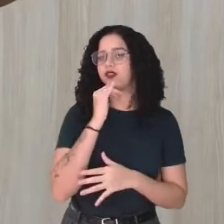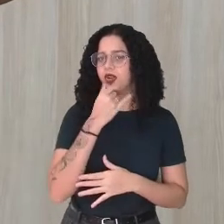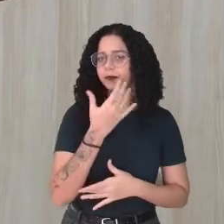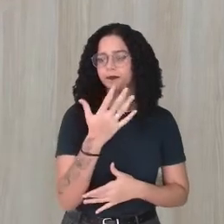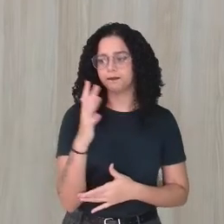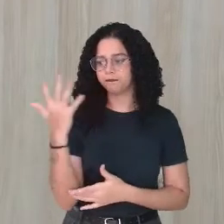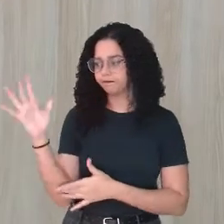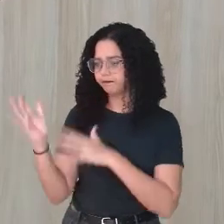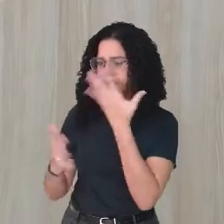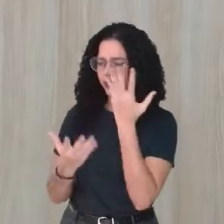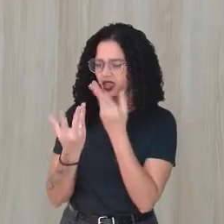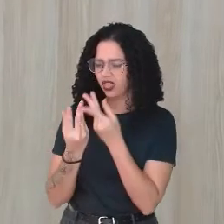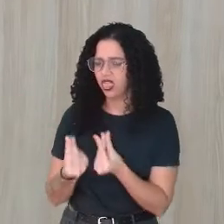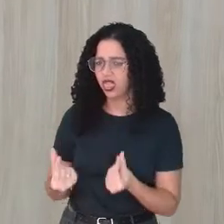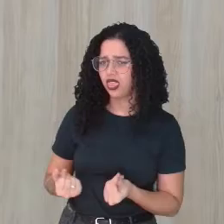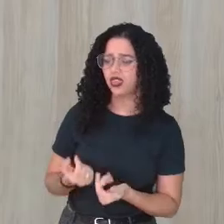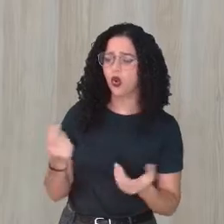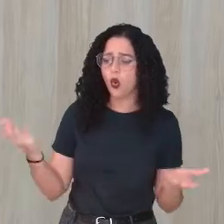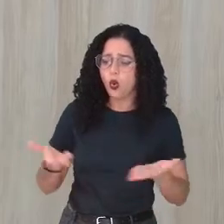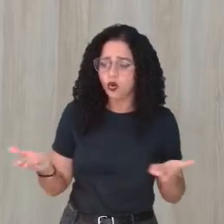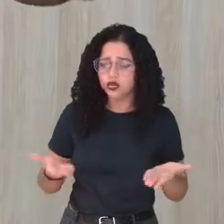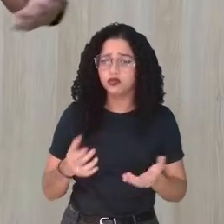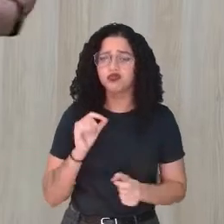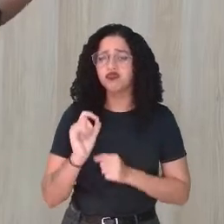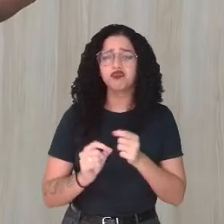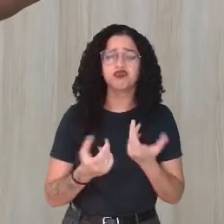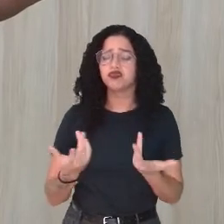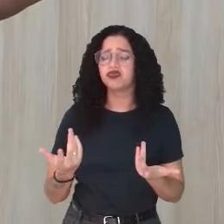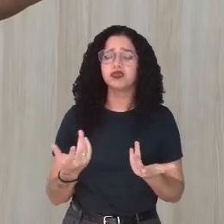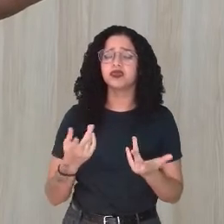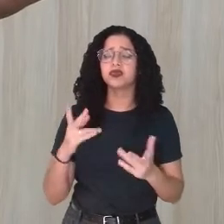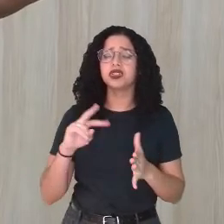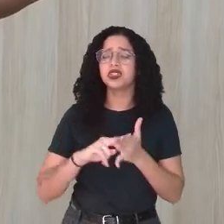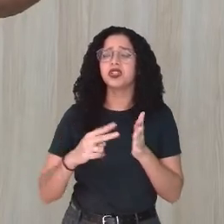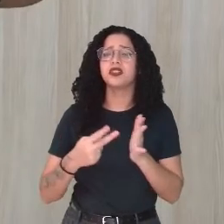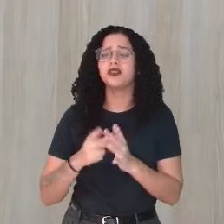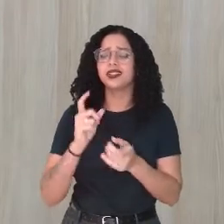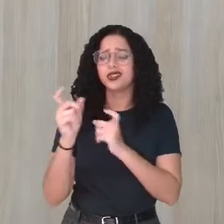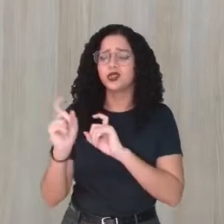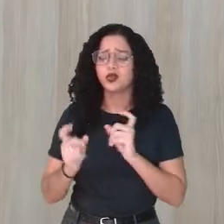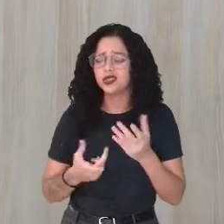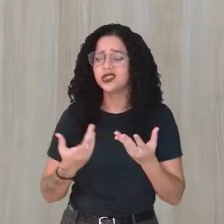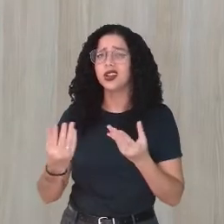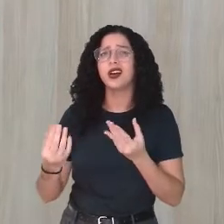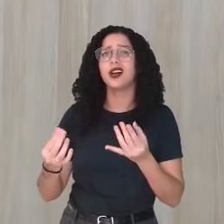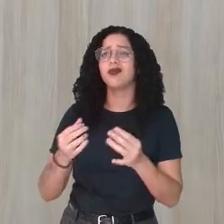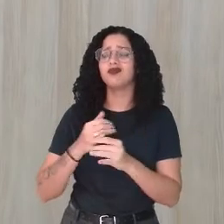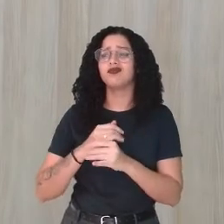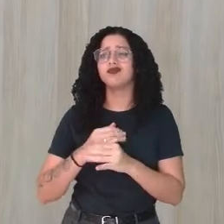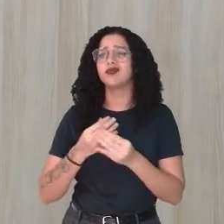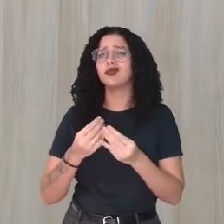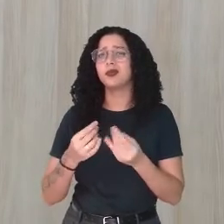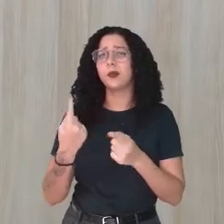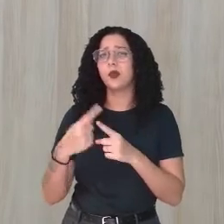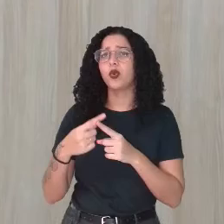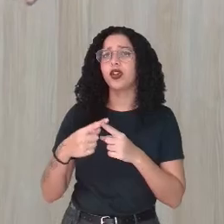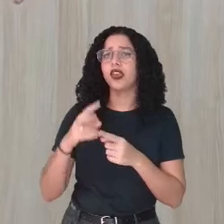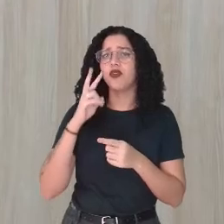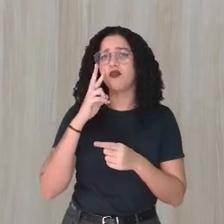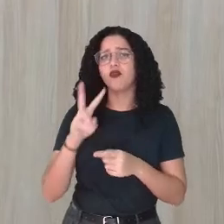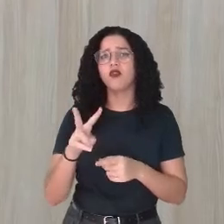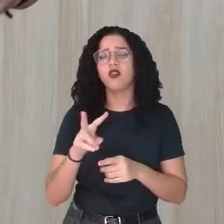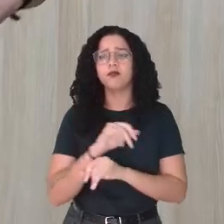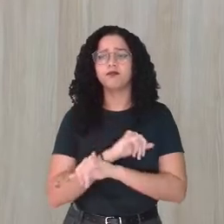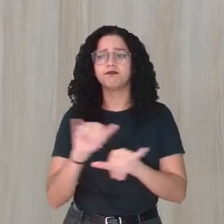por exemplo, do meio ambiente hoje, o que é essa discussão toda, né, dessa degradação do meio ambiente, do desmatamento,